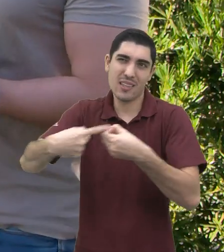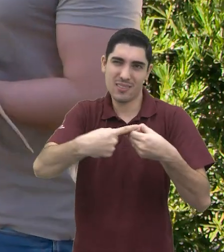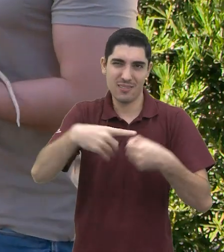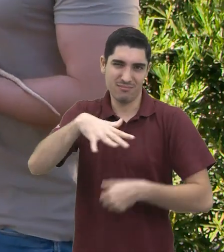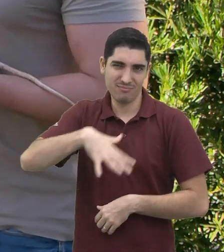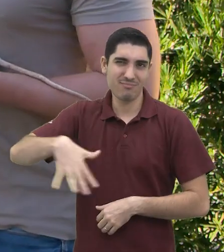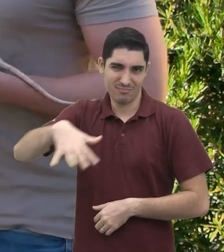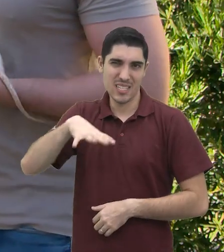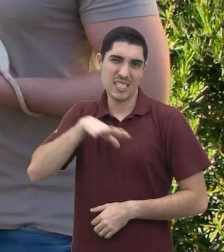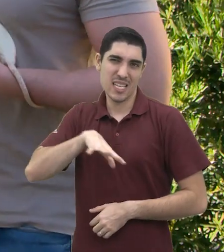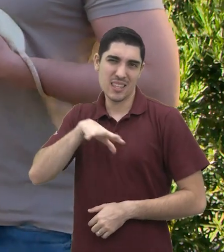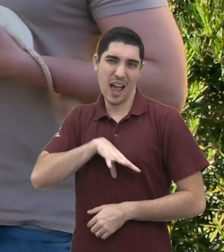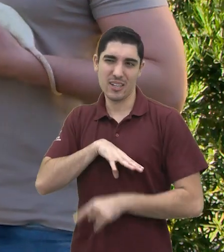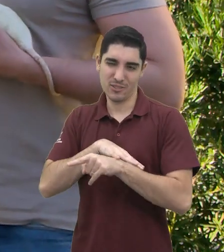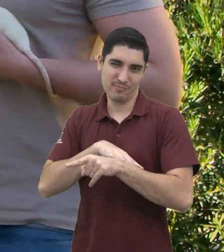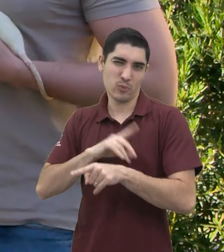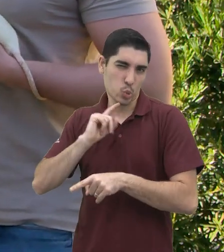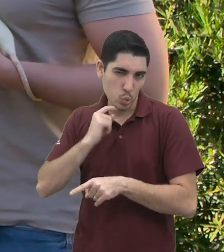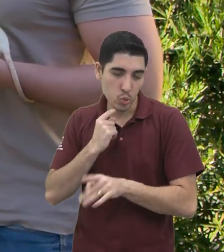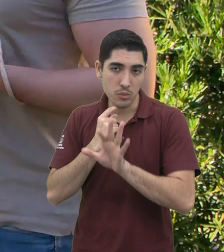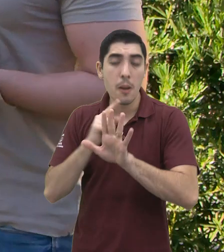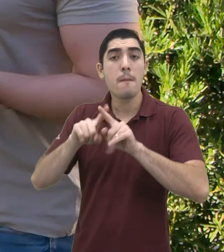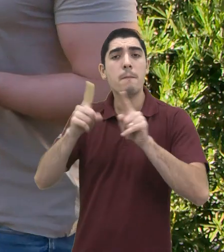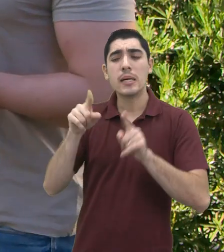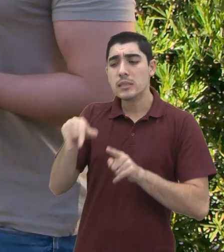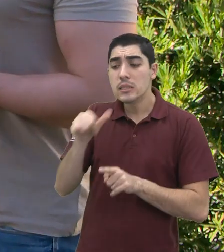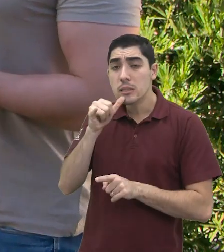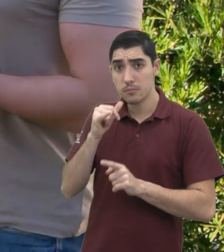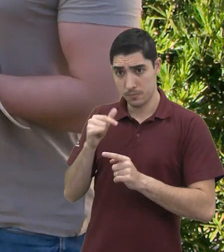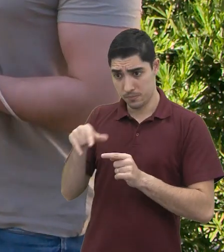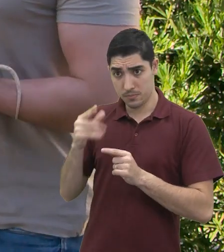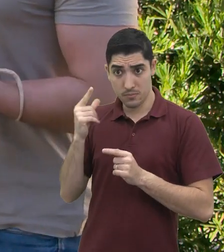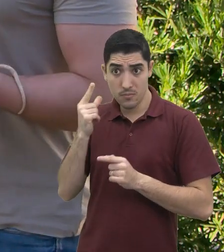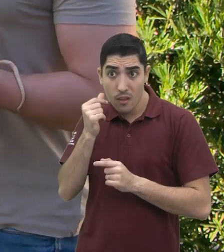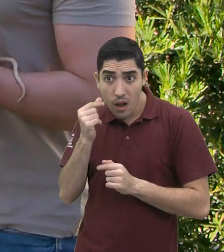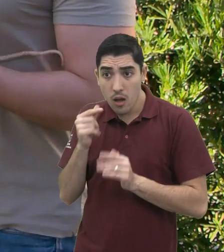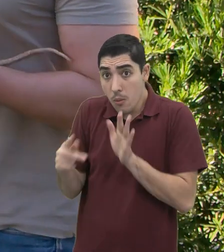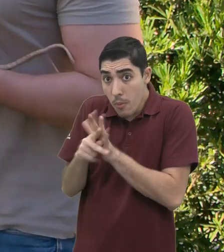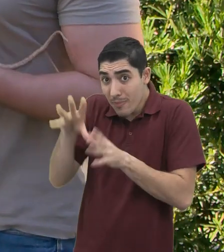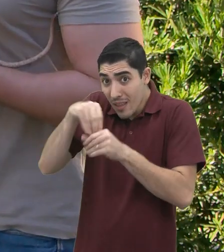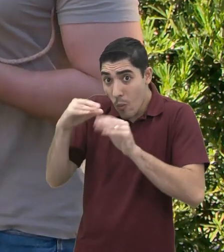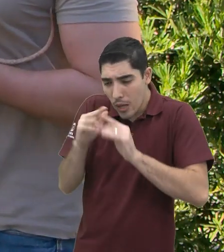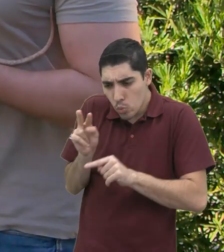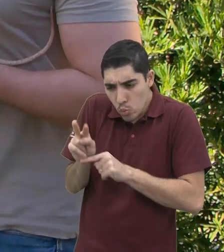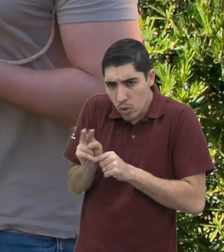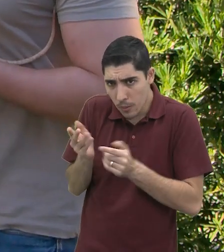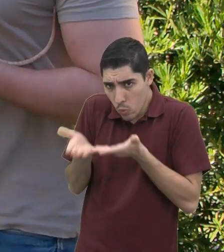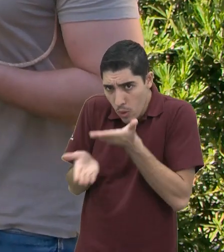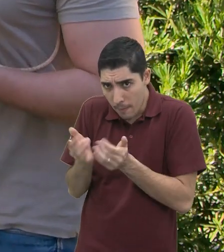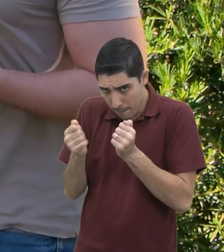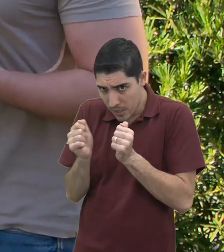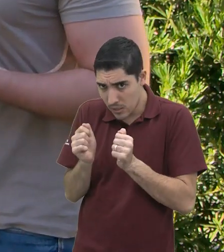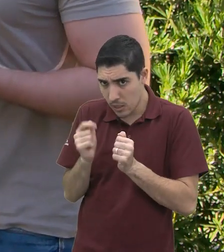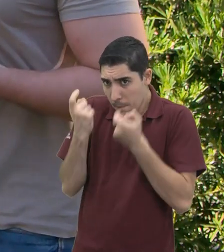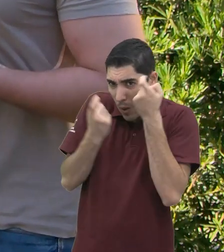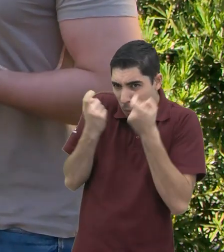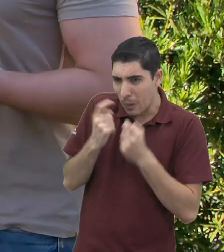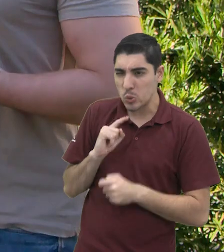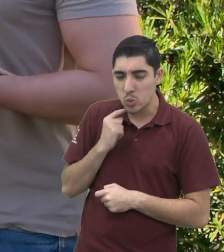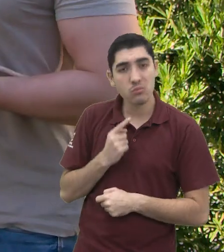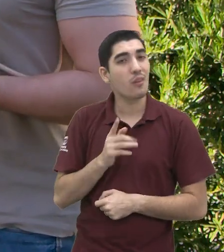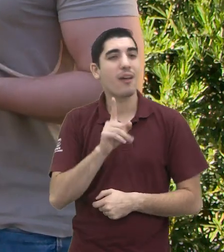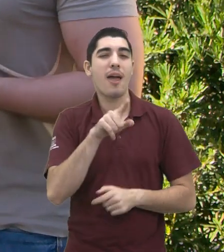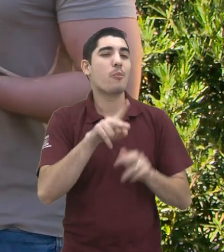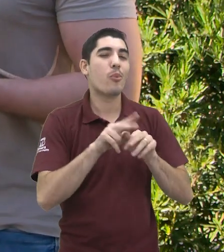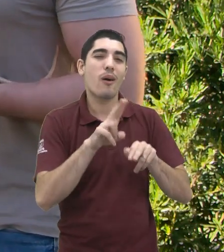um outro ponto. Mas quando a gente fala de animais domesticados, a gente precisa ter essa preocupação? Eu sinto, Tiagão, que é uma questão cultural.